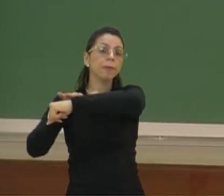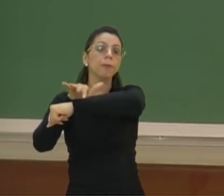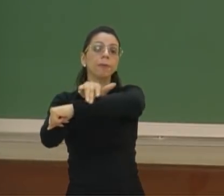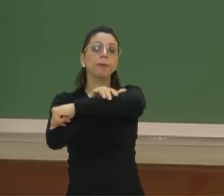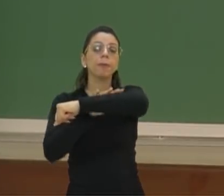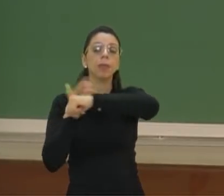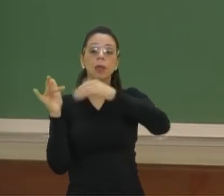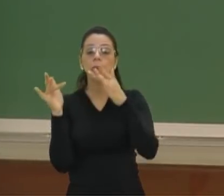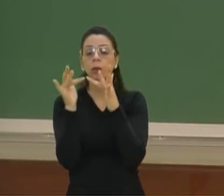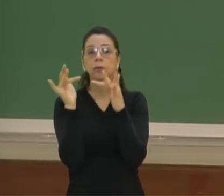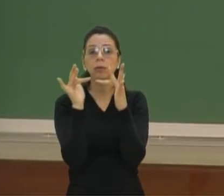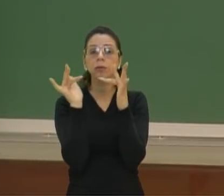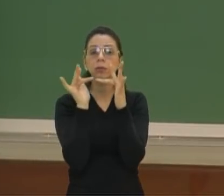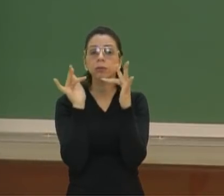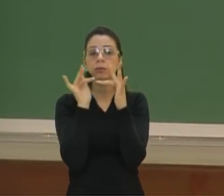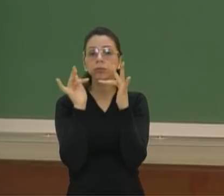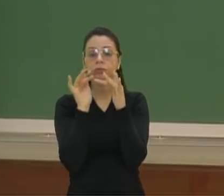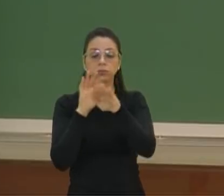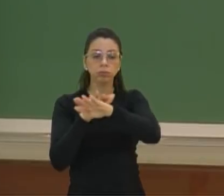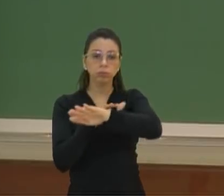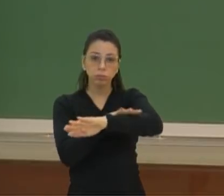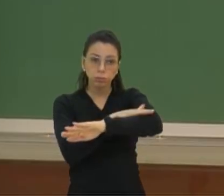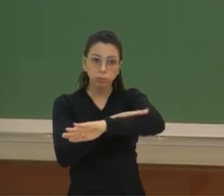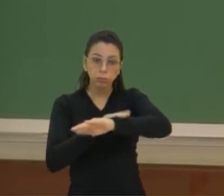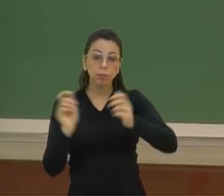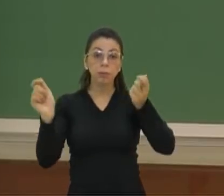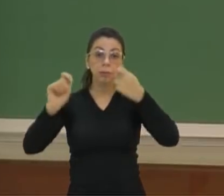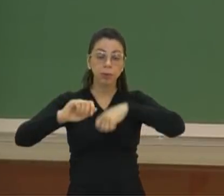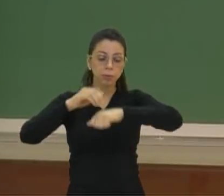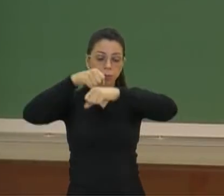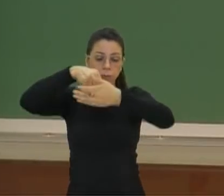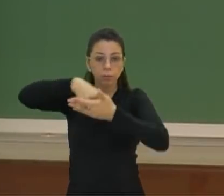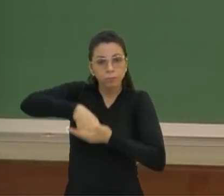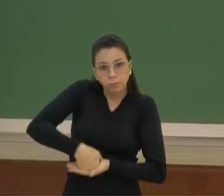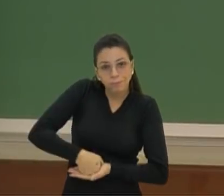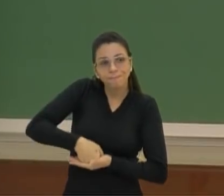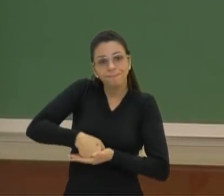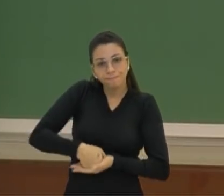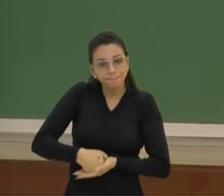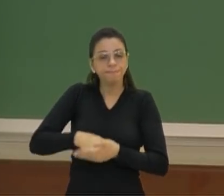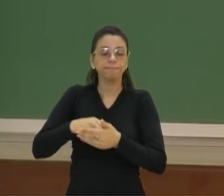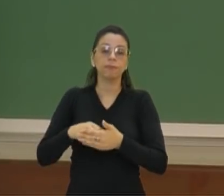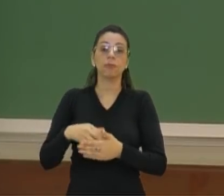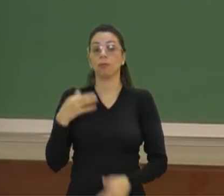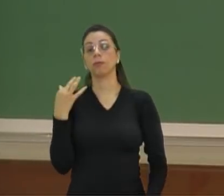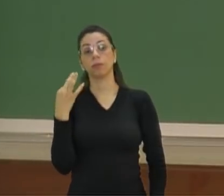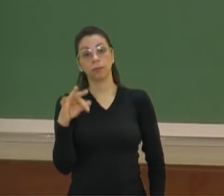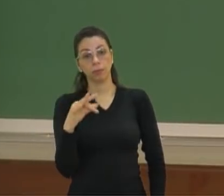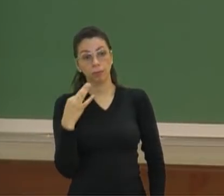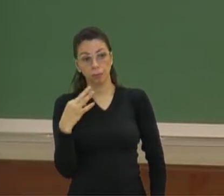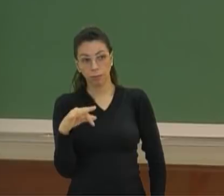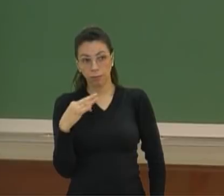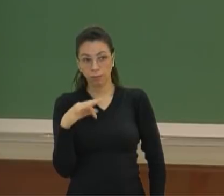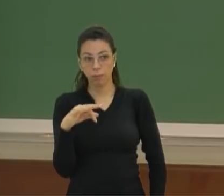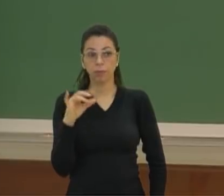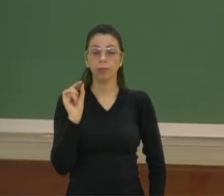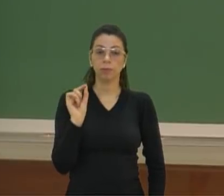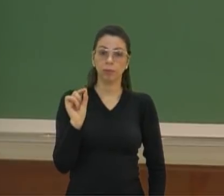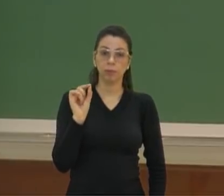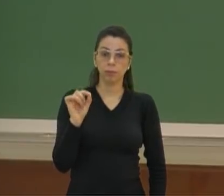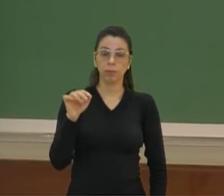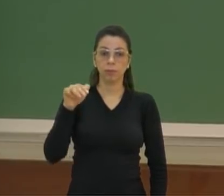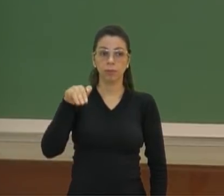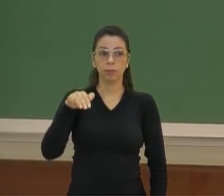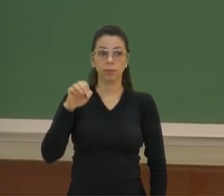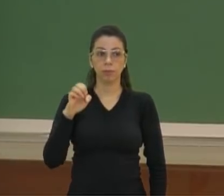de encostar na pele, pressão, dor. Então eu estou